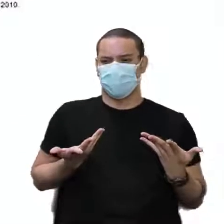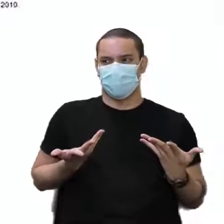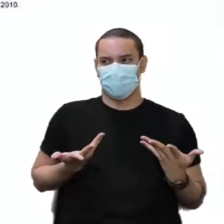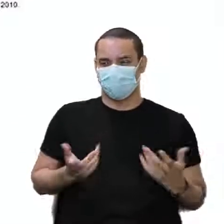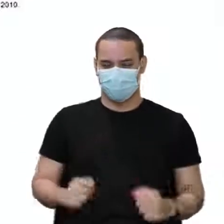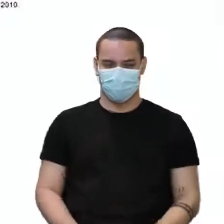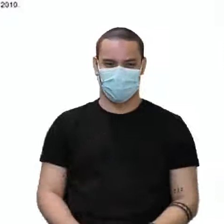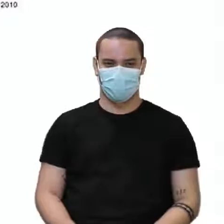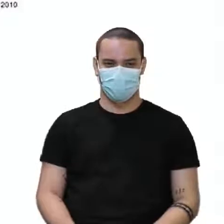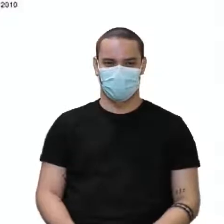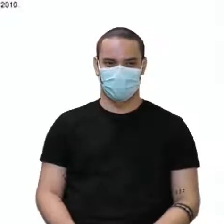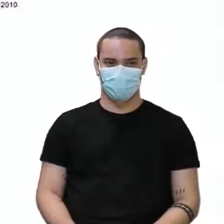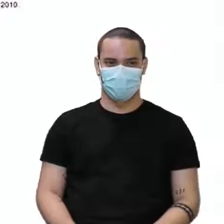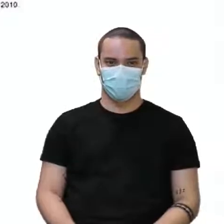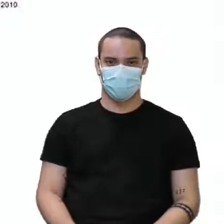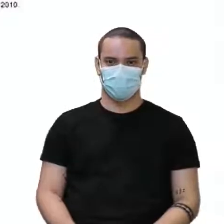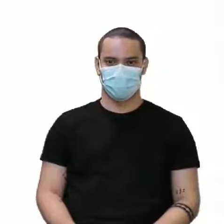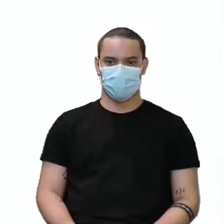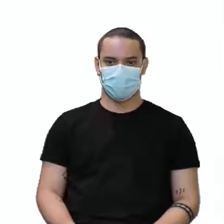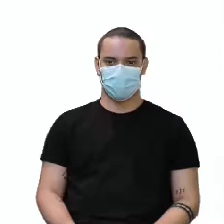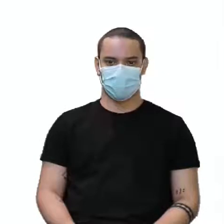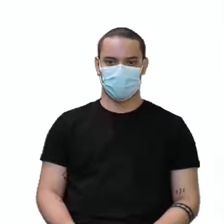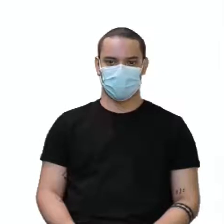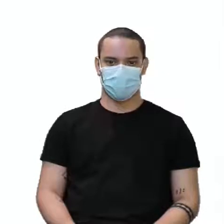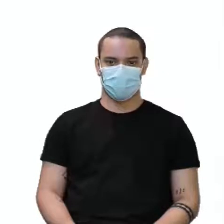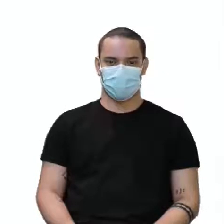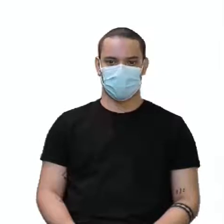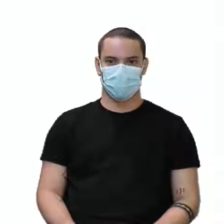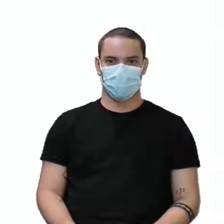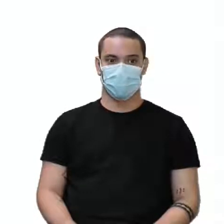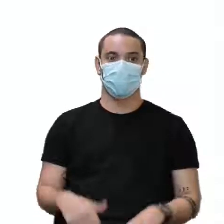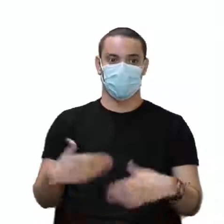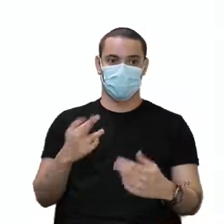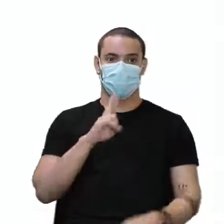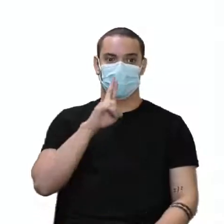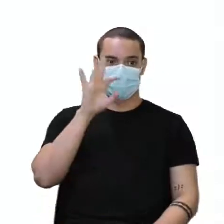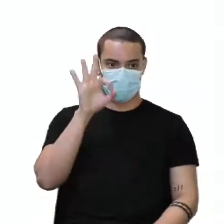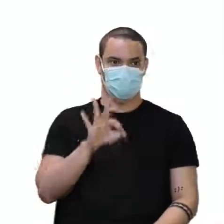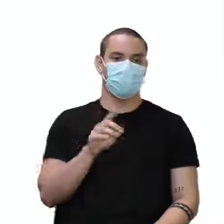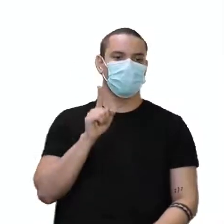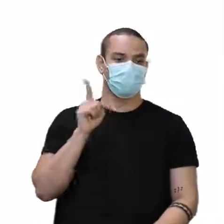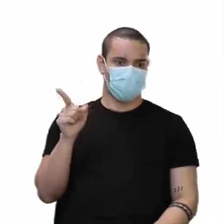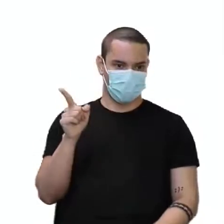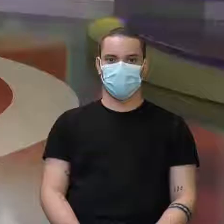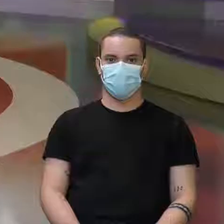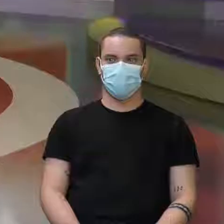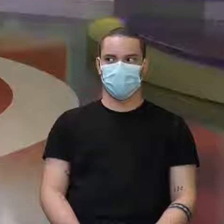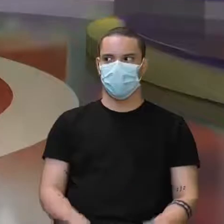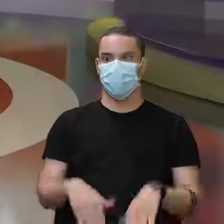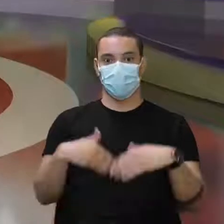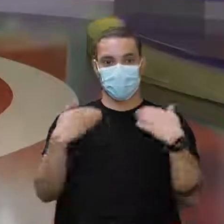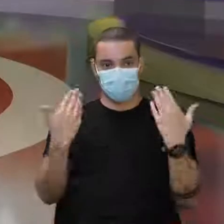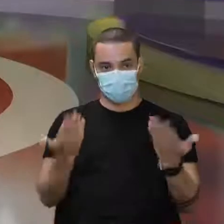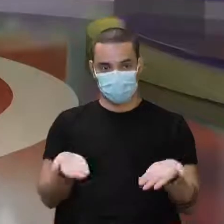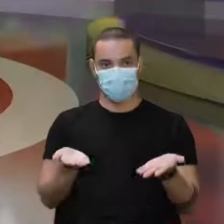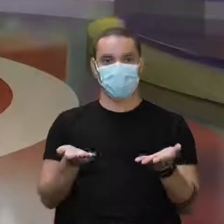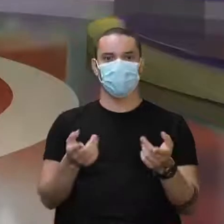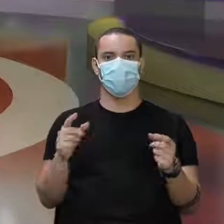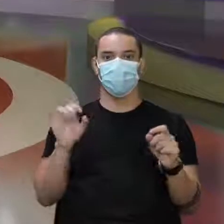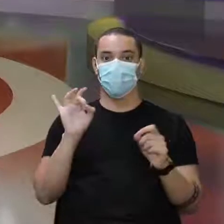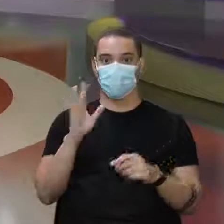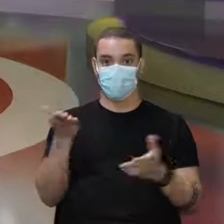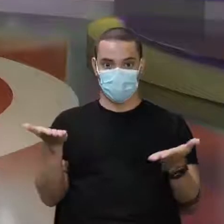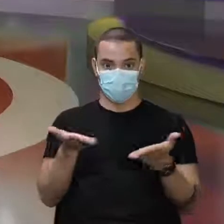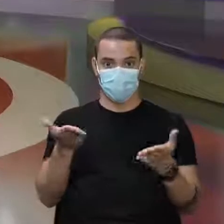foram psicopatas. Só tirando o dono dele. Então, a resposta correta é essa mesma, a letra D. And that's it for today, guys. Por